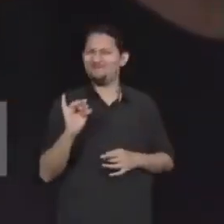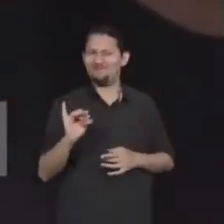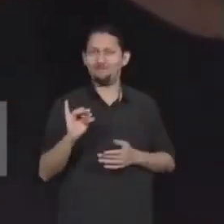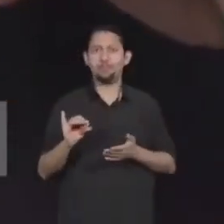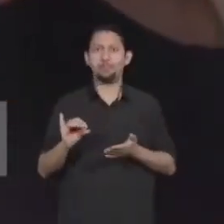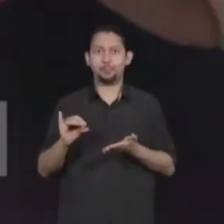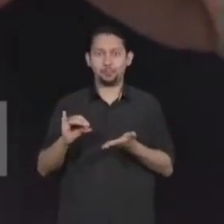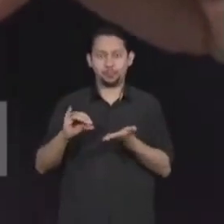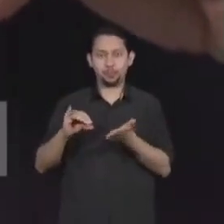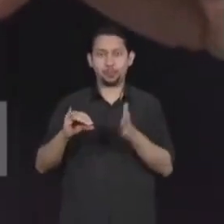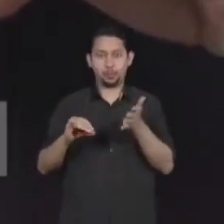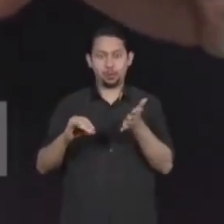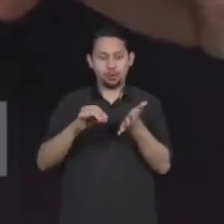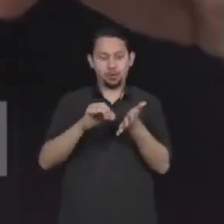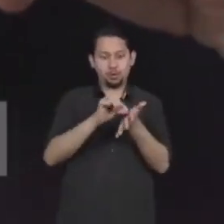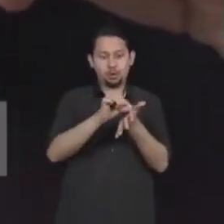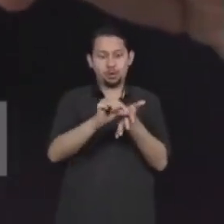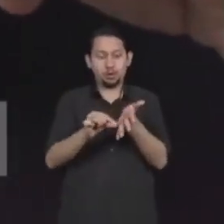ó, no centro.